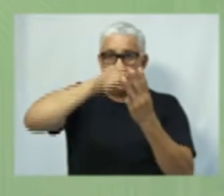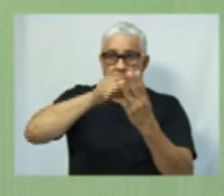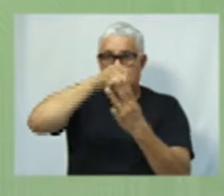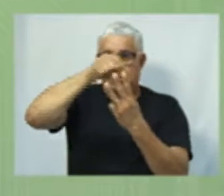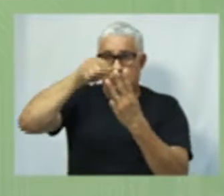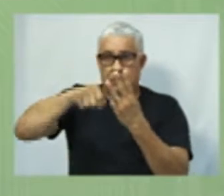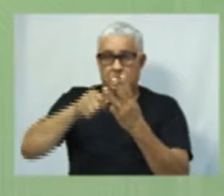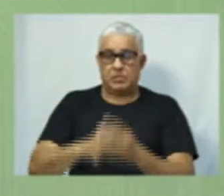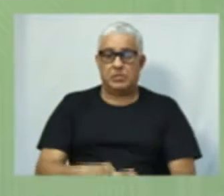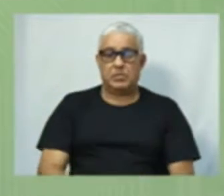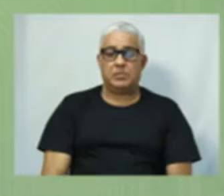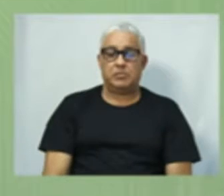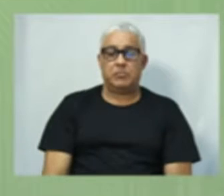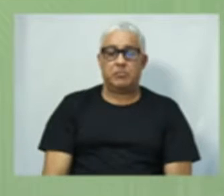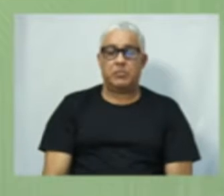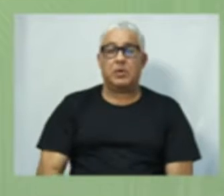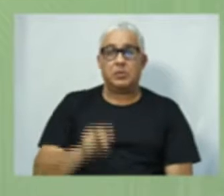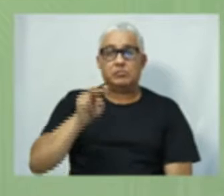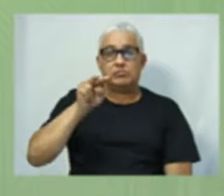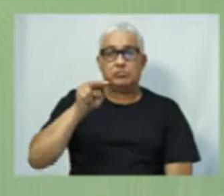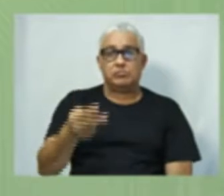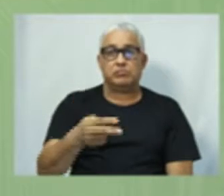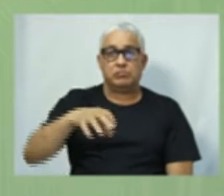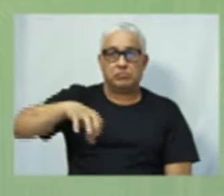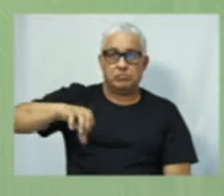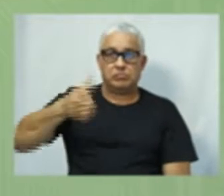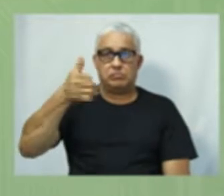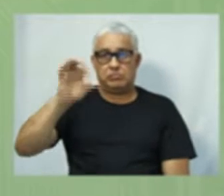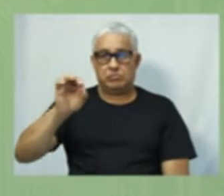será, é isso aqui,